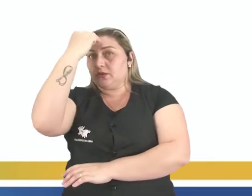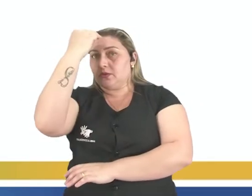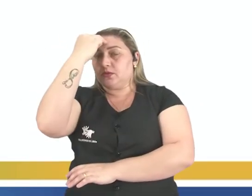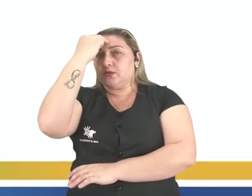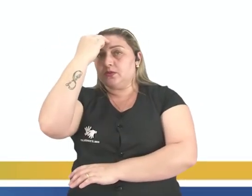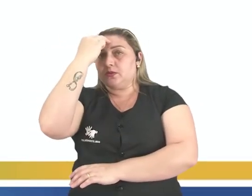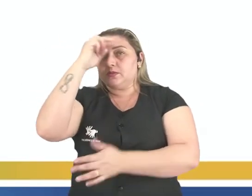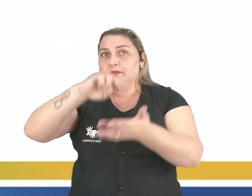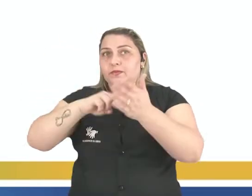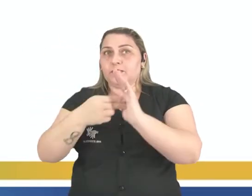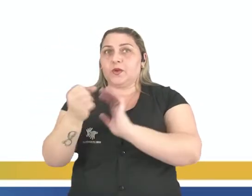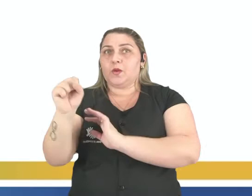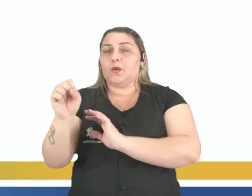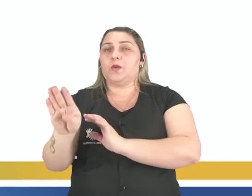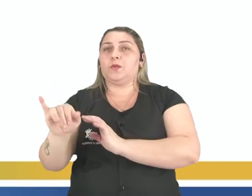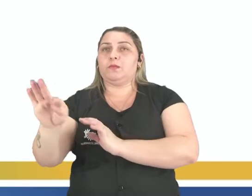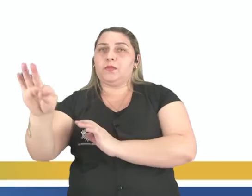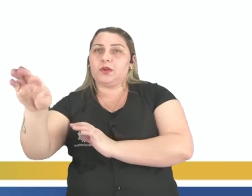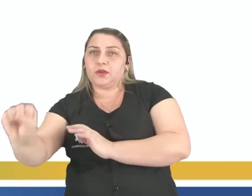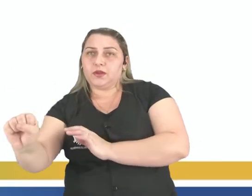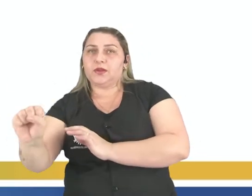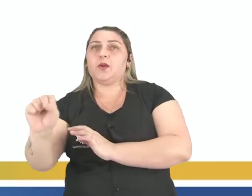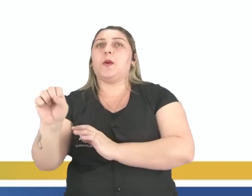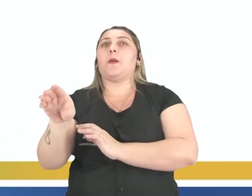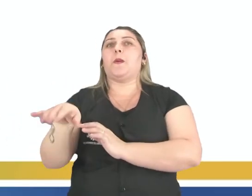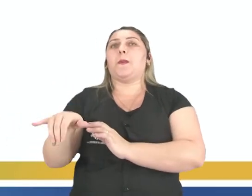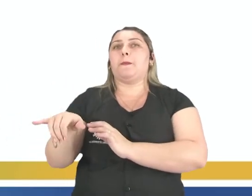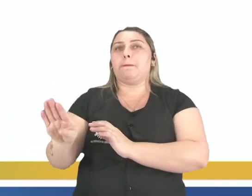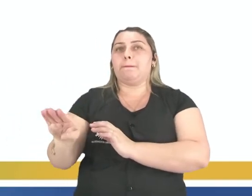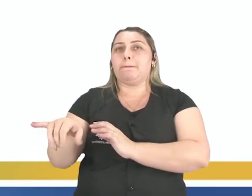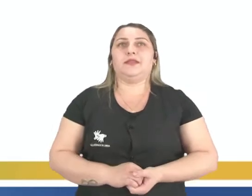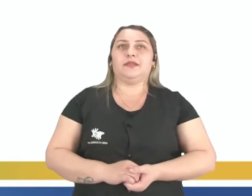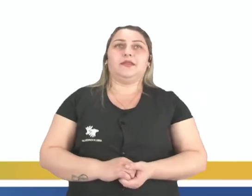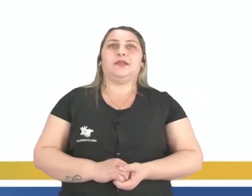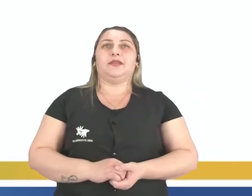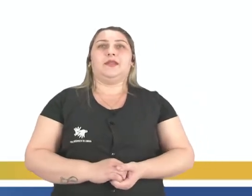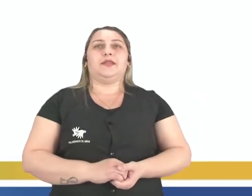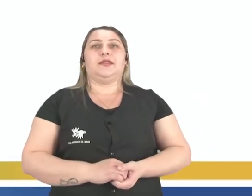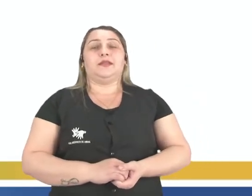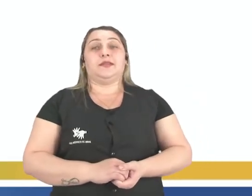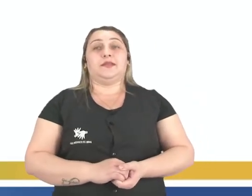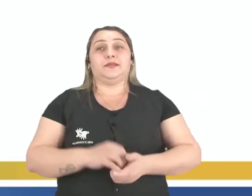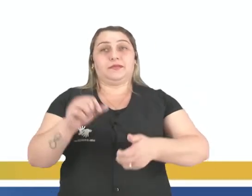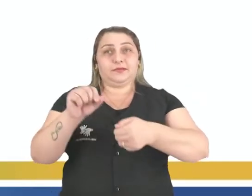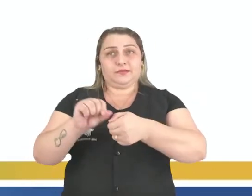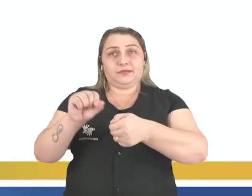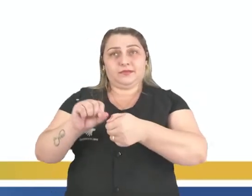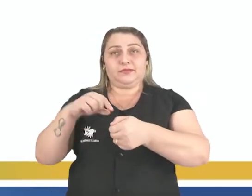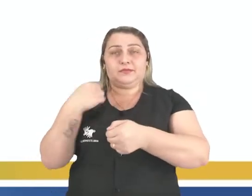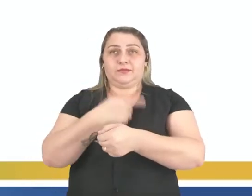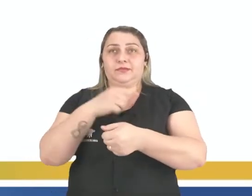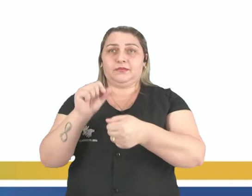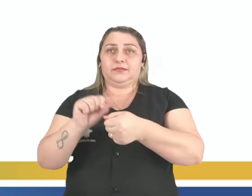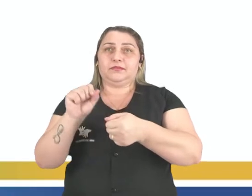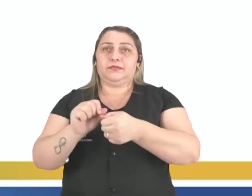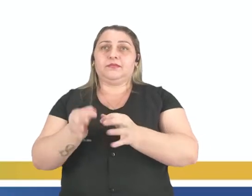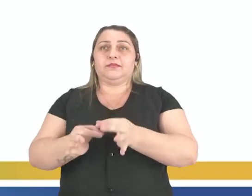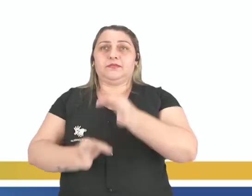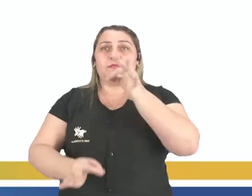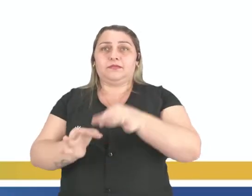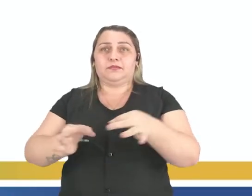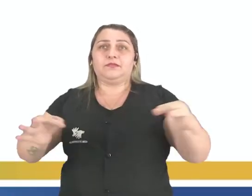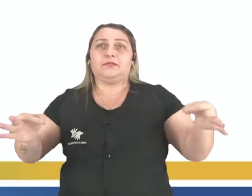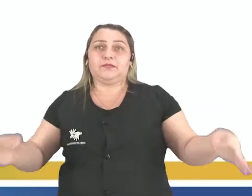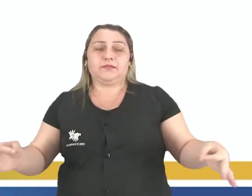equivalente a 8 bits. E o byte é o que a gente realmente vai usar nessas conversões, tá? Como nós fazemos em comprimento,